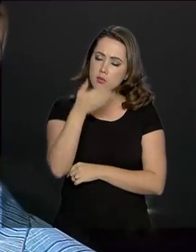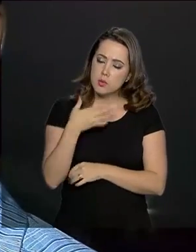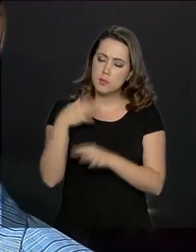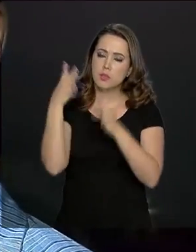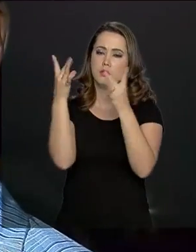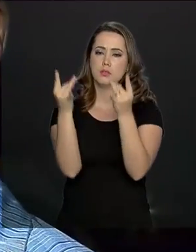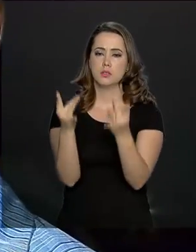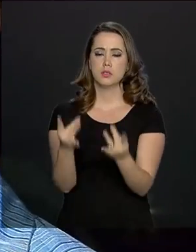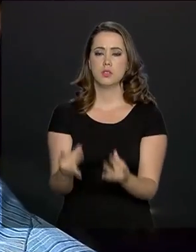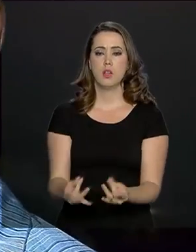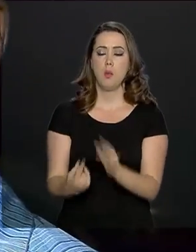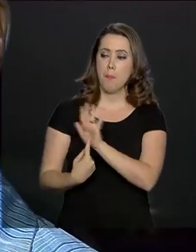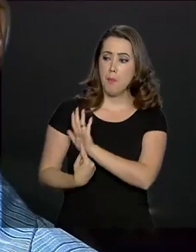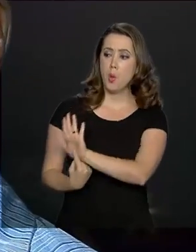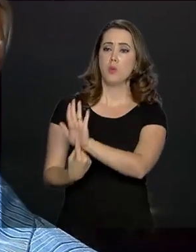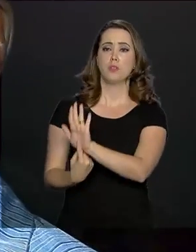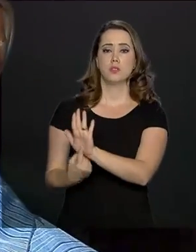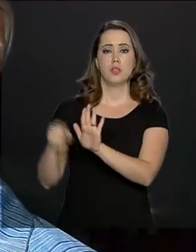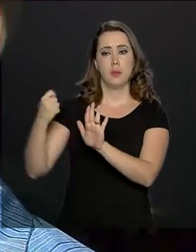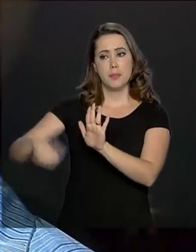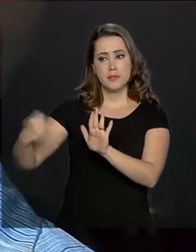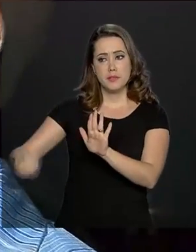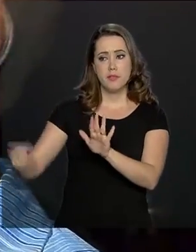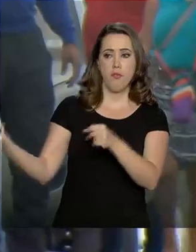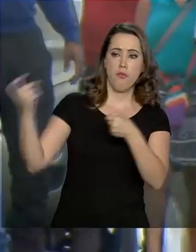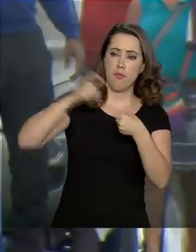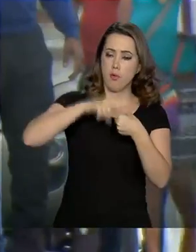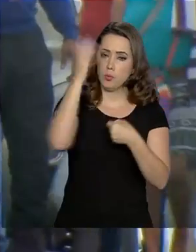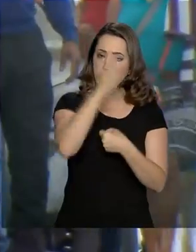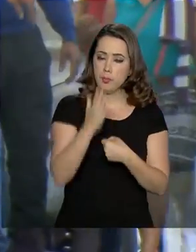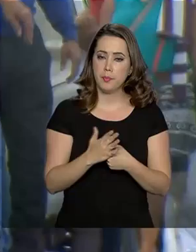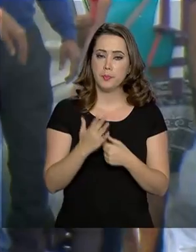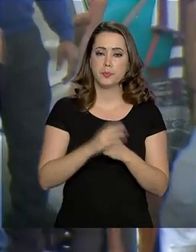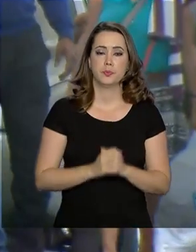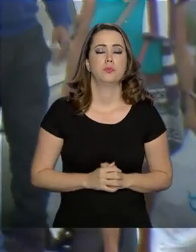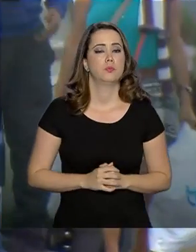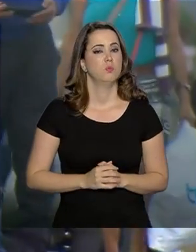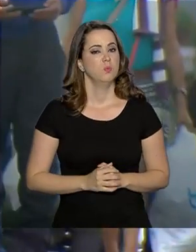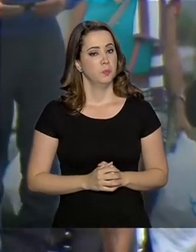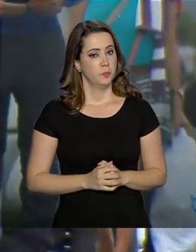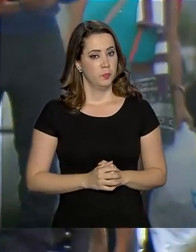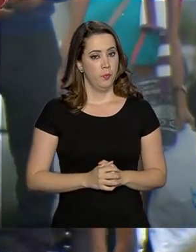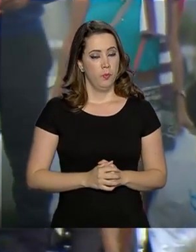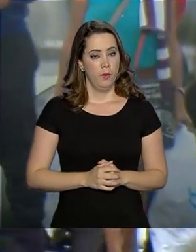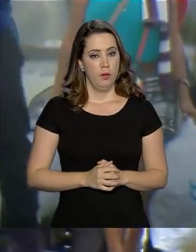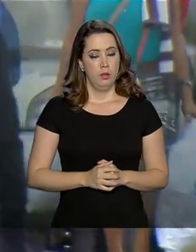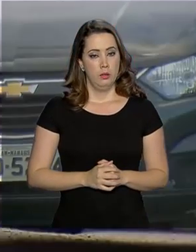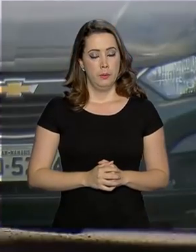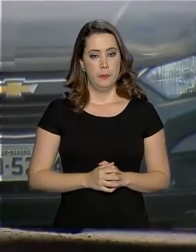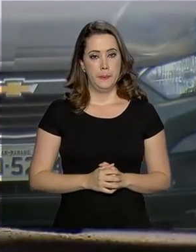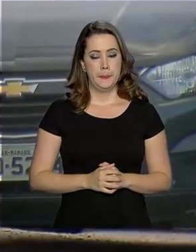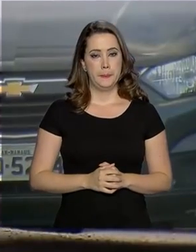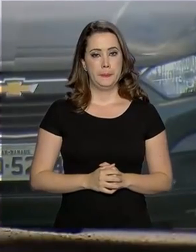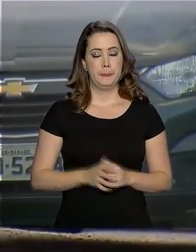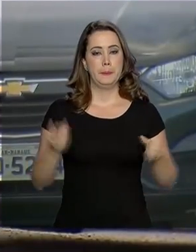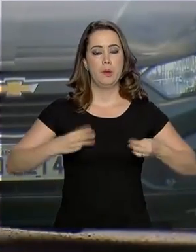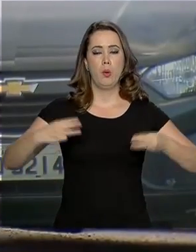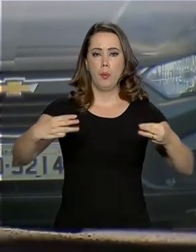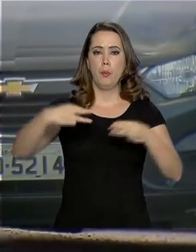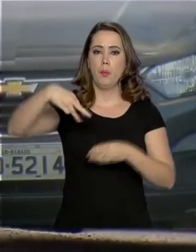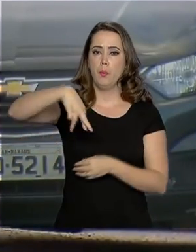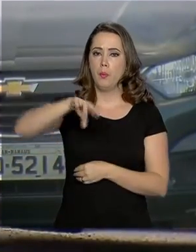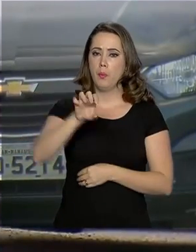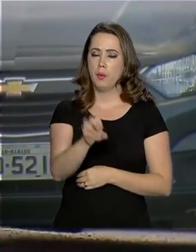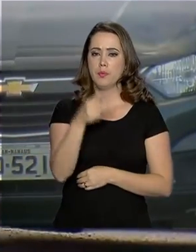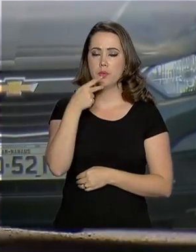ser mostrado que realmente há necessidade. Segundo o Ministério das Relações Exteriores, cerca de 13 mil